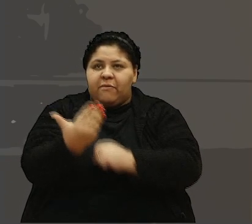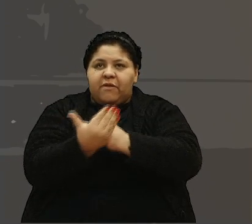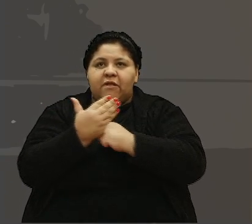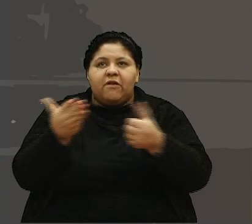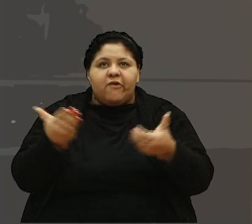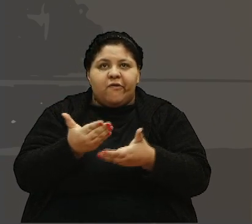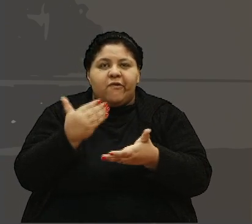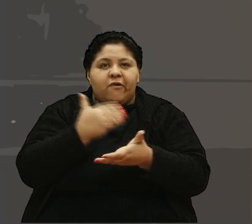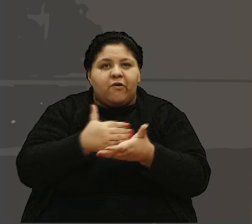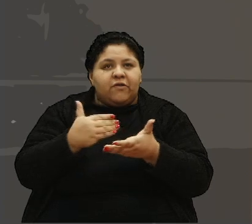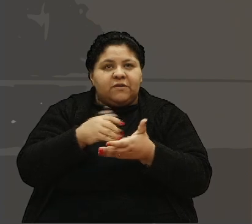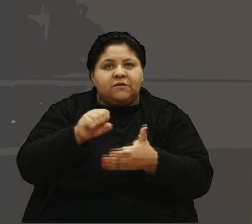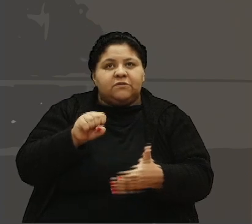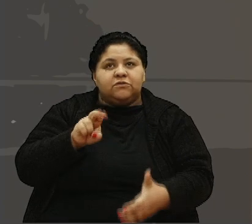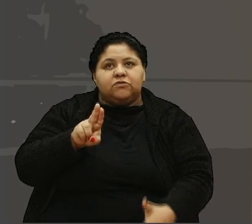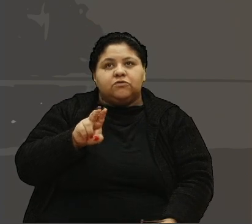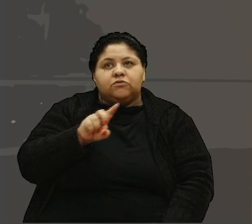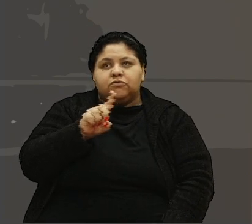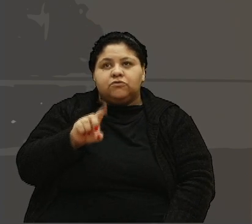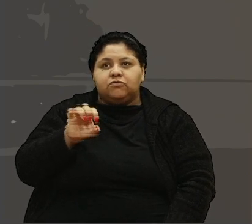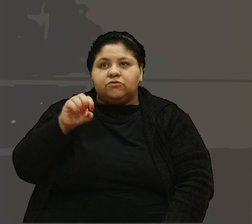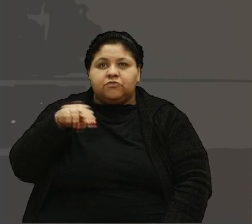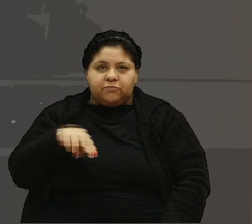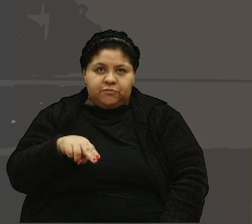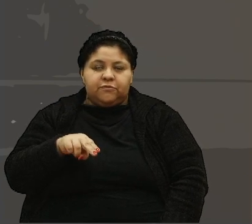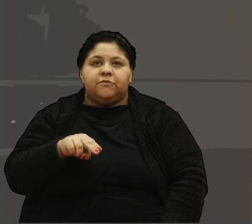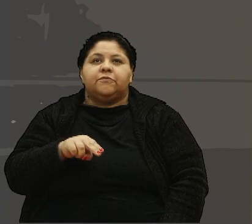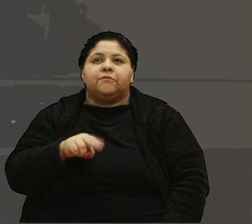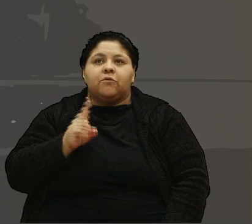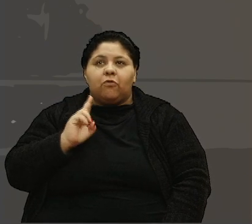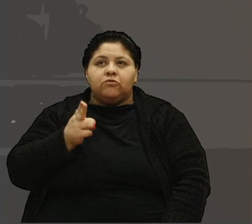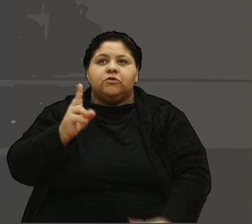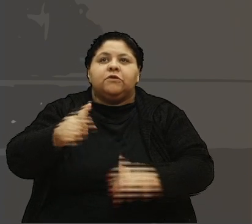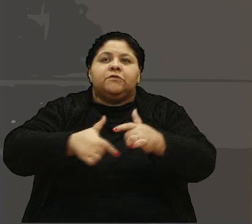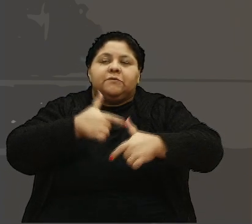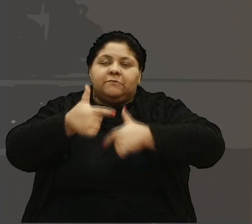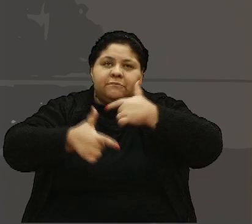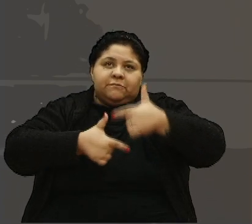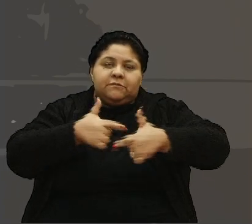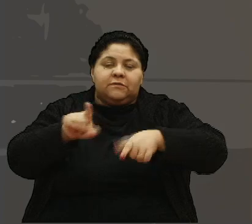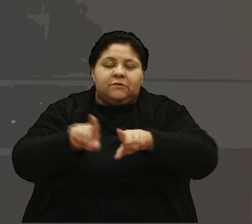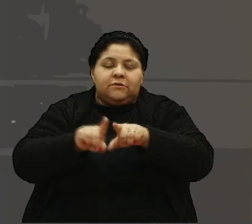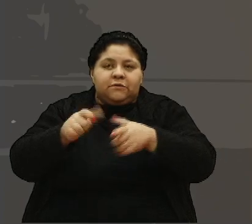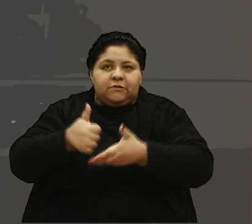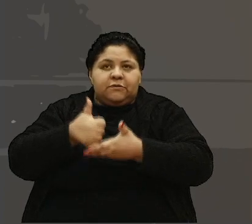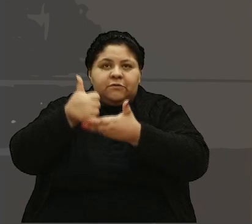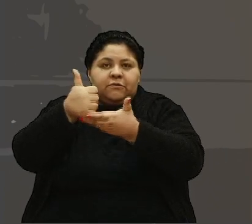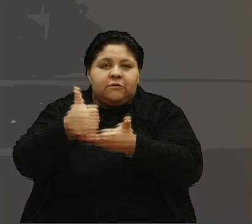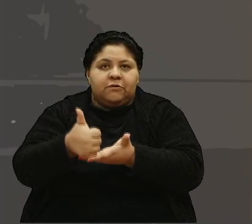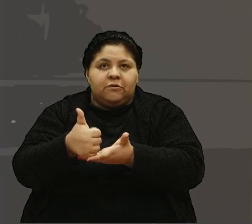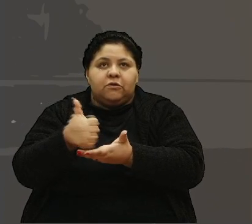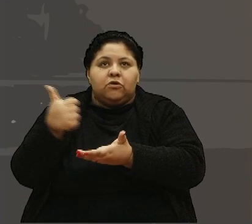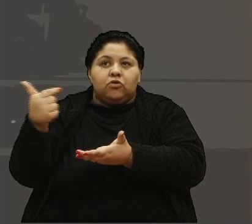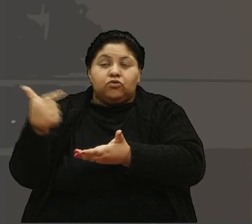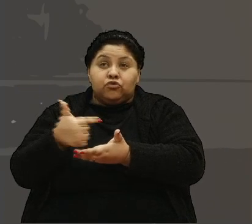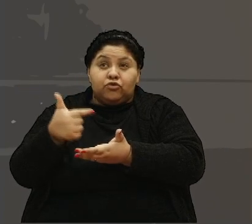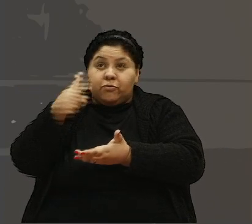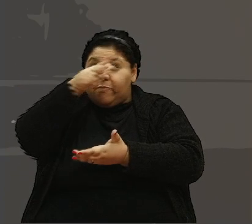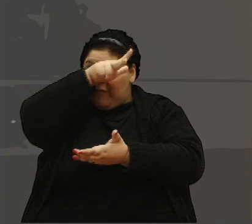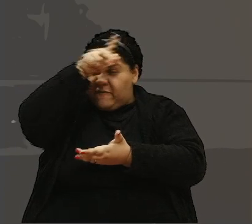o secretário Suzin, que ocupou a pasta dando sequência, também com o apoio do subprefeito Sacaro lá de